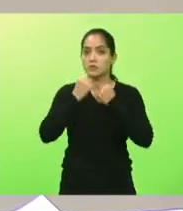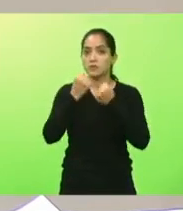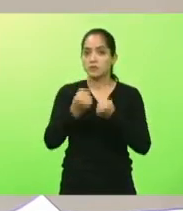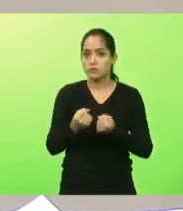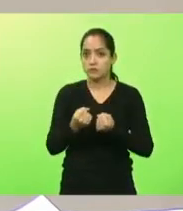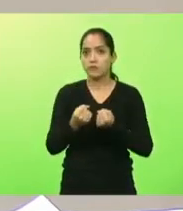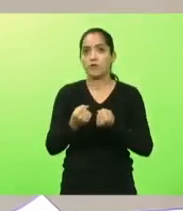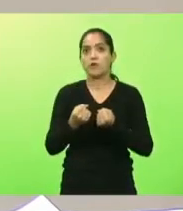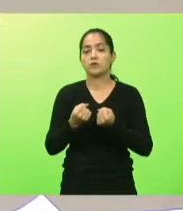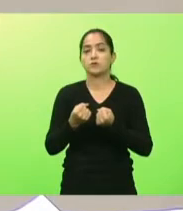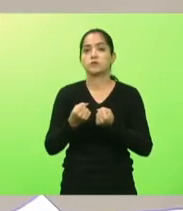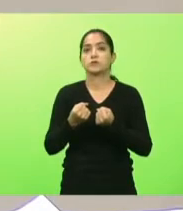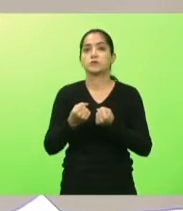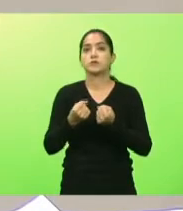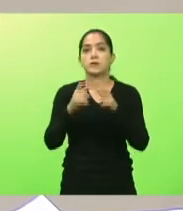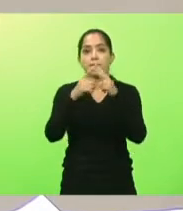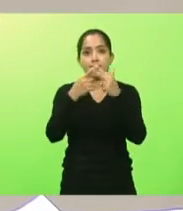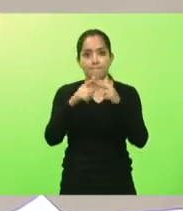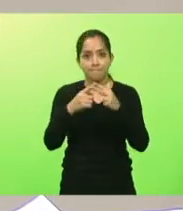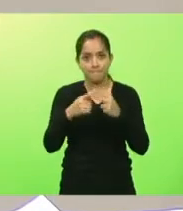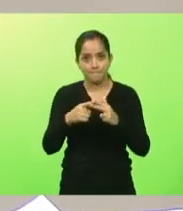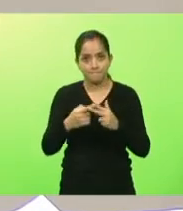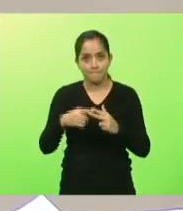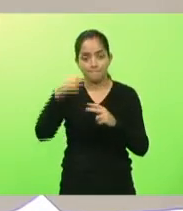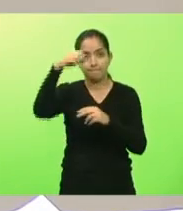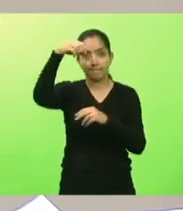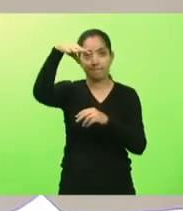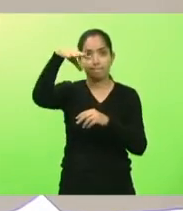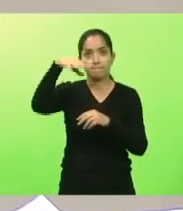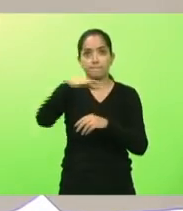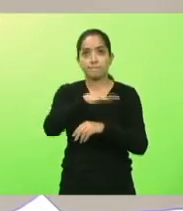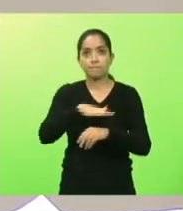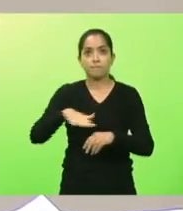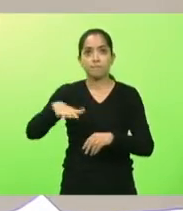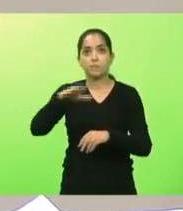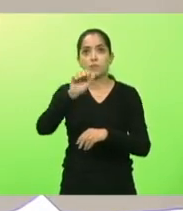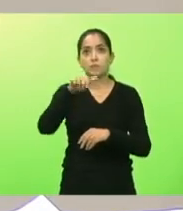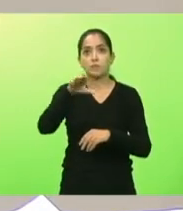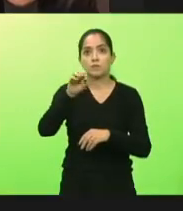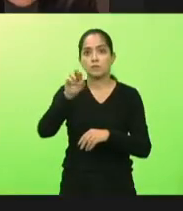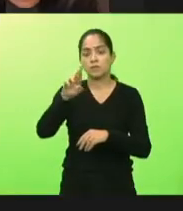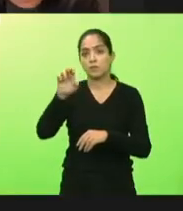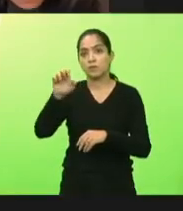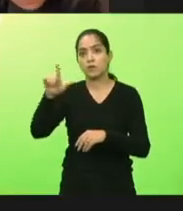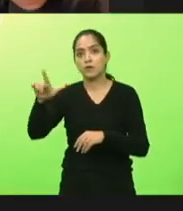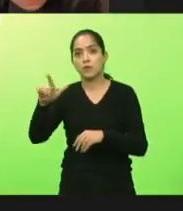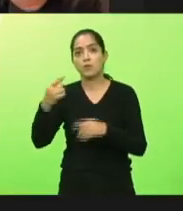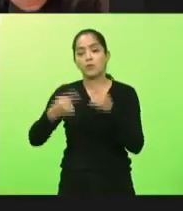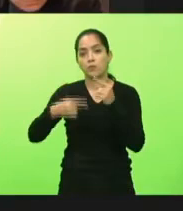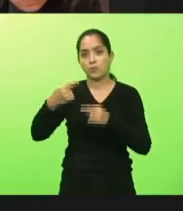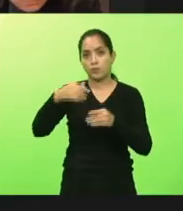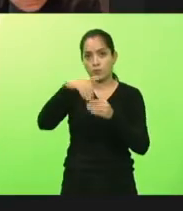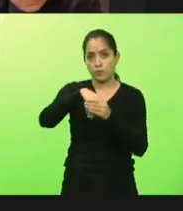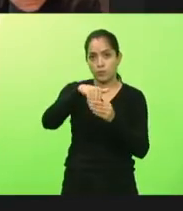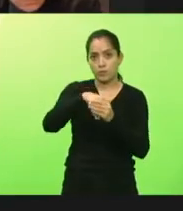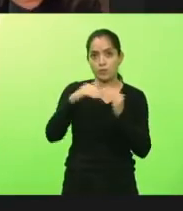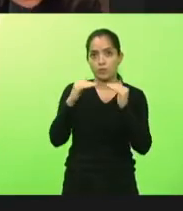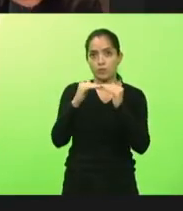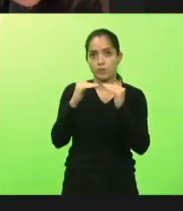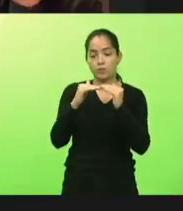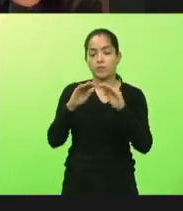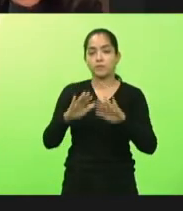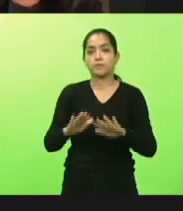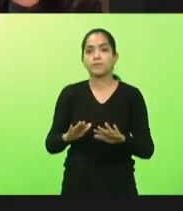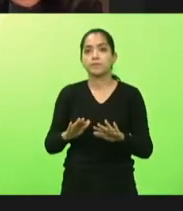a recuperação do sistema elétrico nos municípios que compõem a região da Murel. Em discussão. Não havendo quem queira discutir, em votação. Deputados